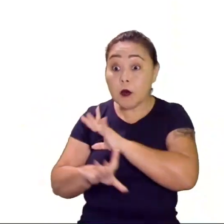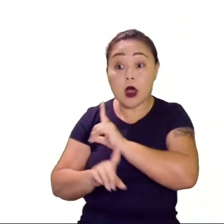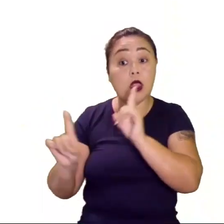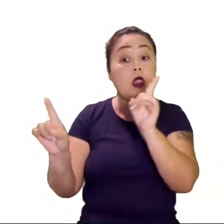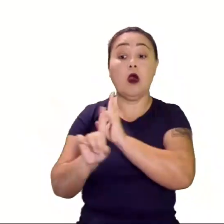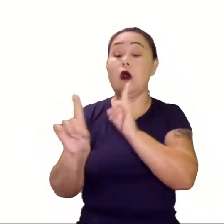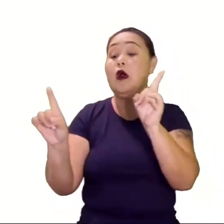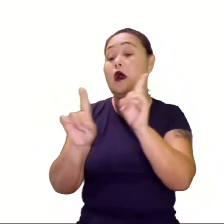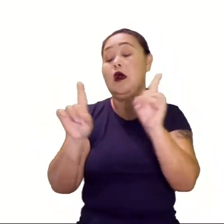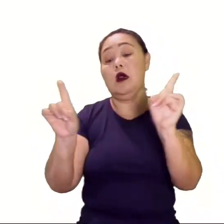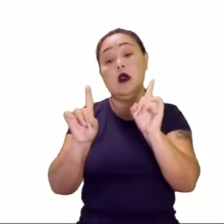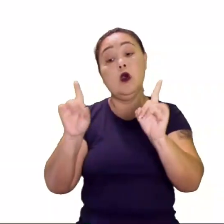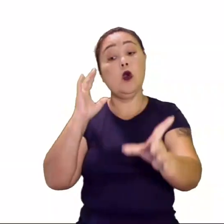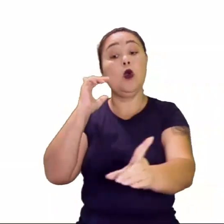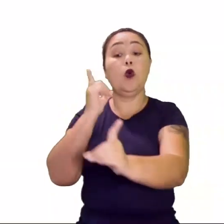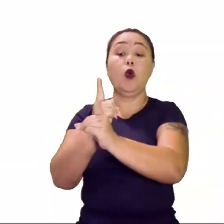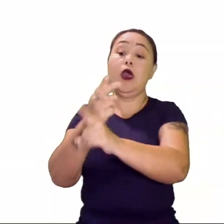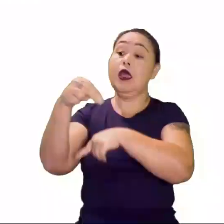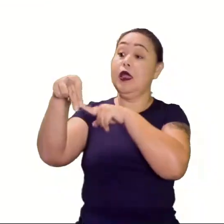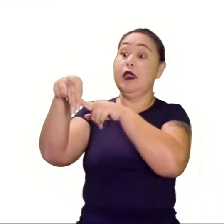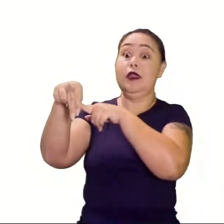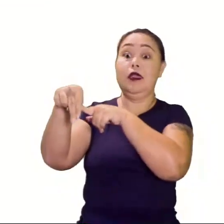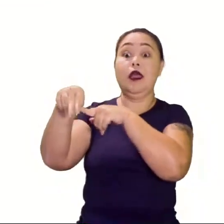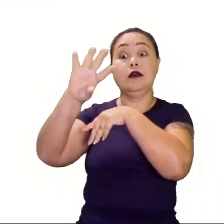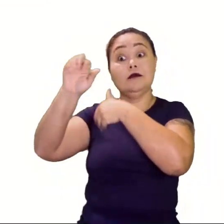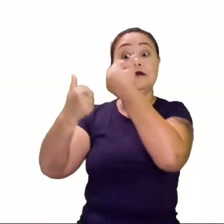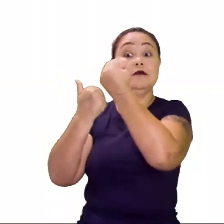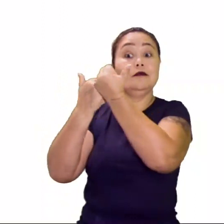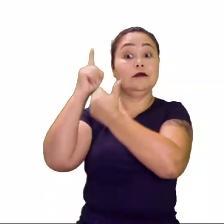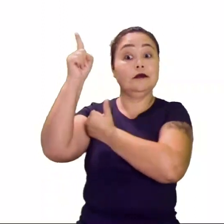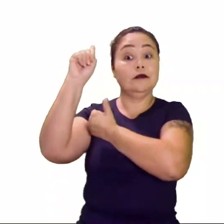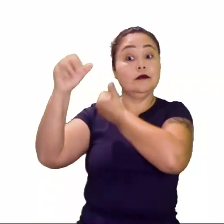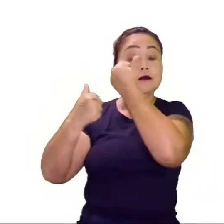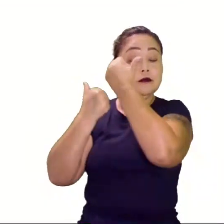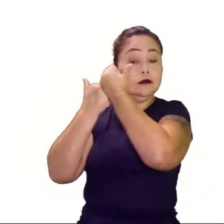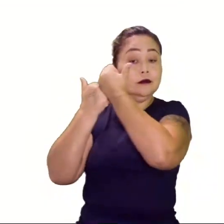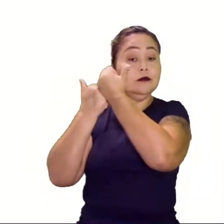Não, agora a gente achou o nosso N, né? Então, vamos lá, vamos